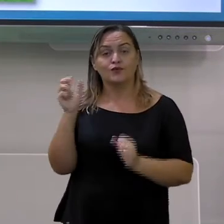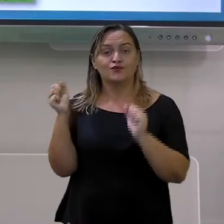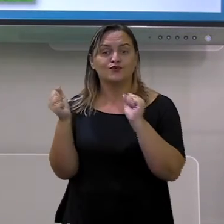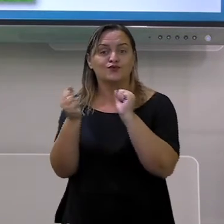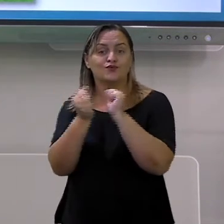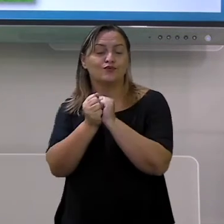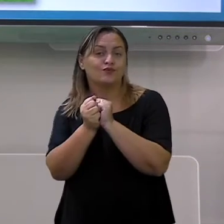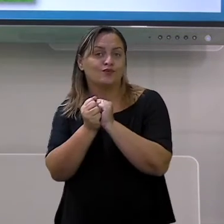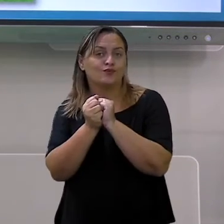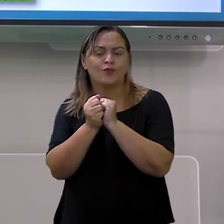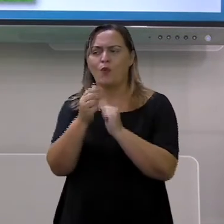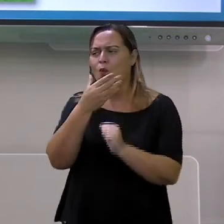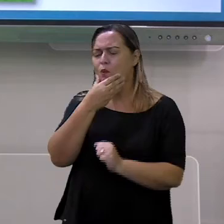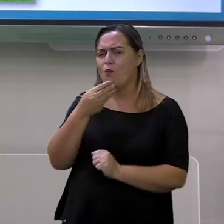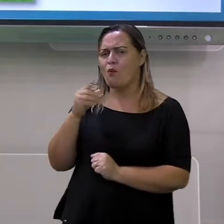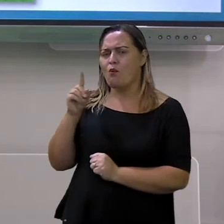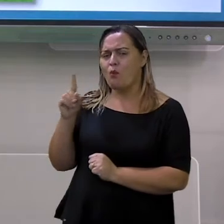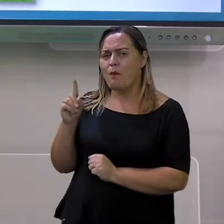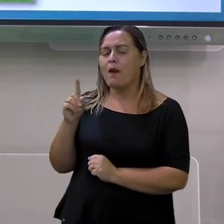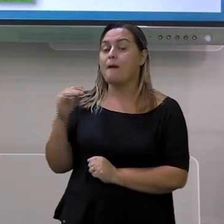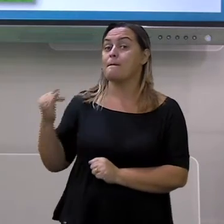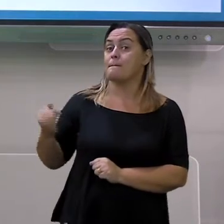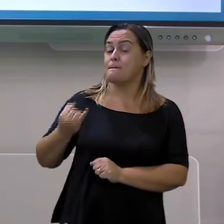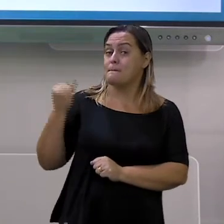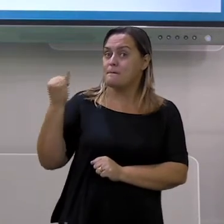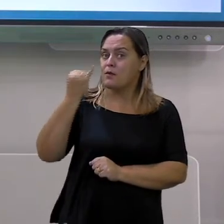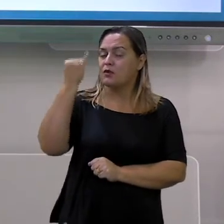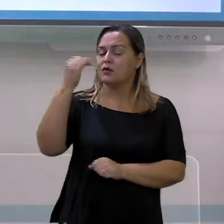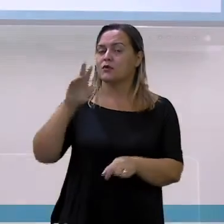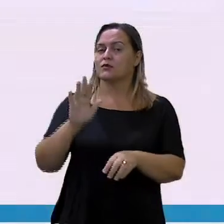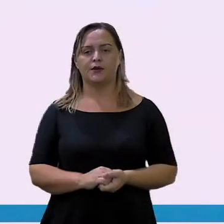grande importância na construção da ONU. Vamos ver isso aqui.